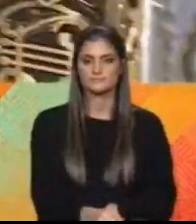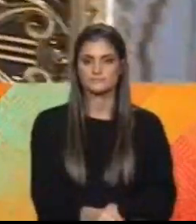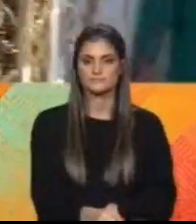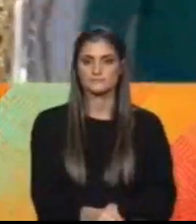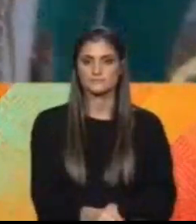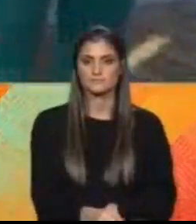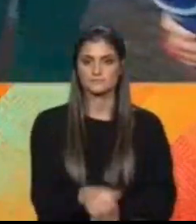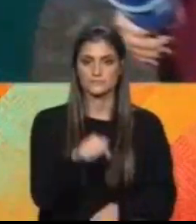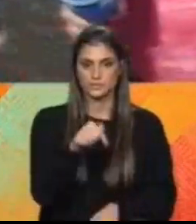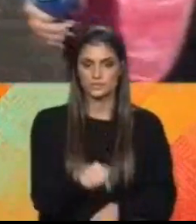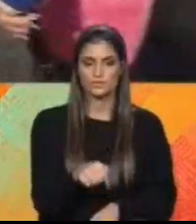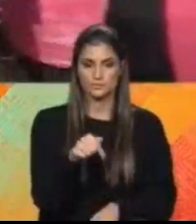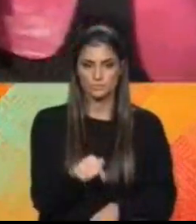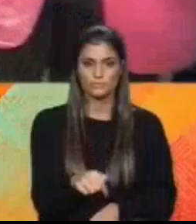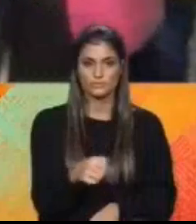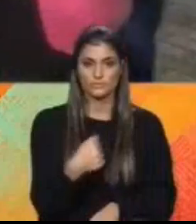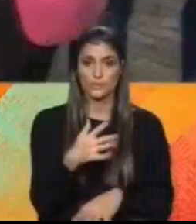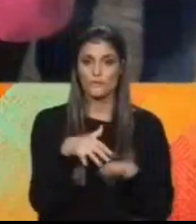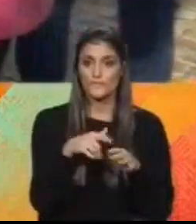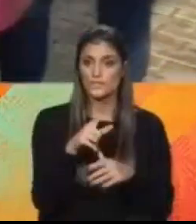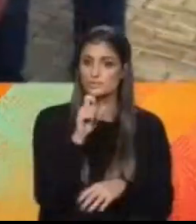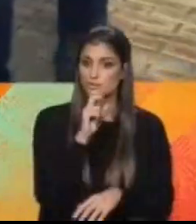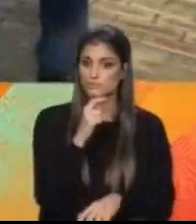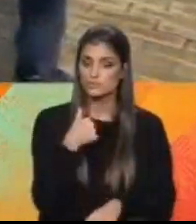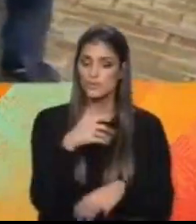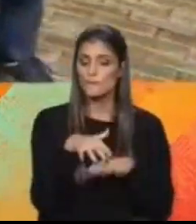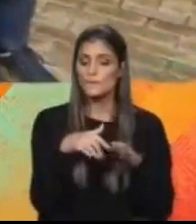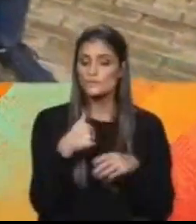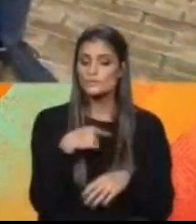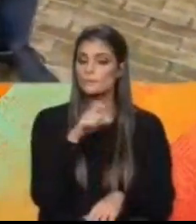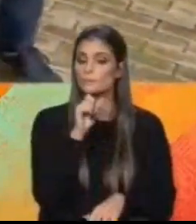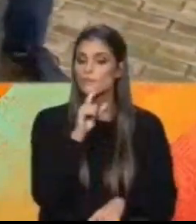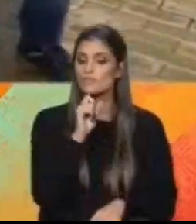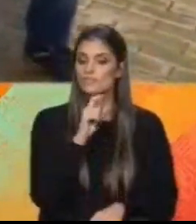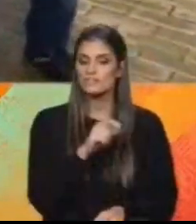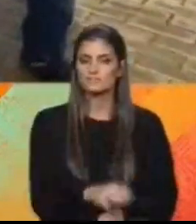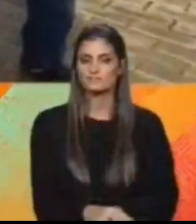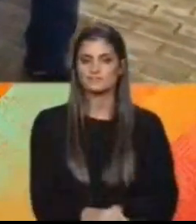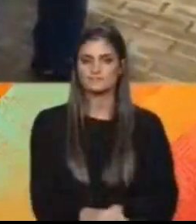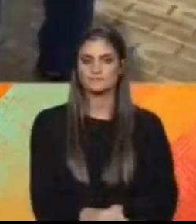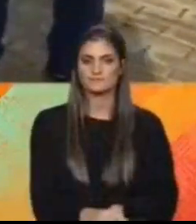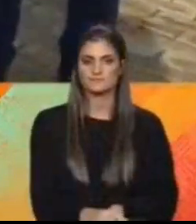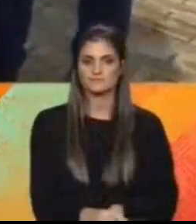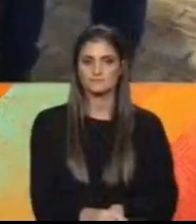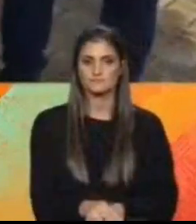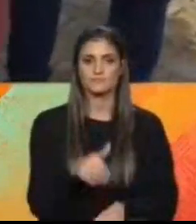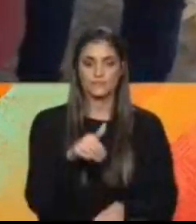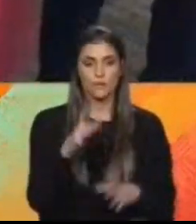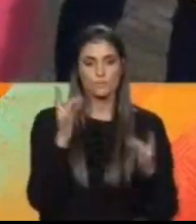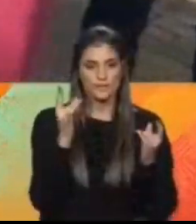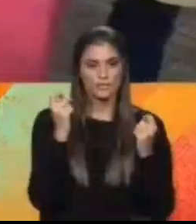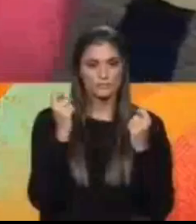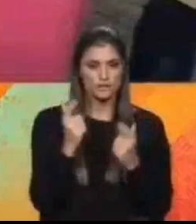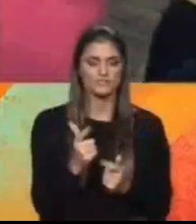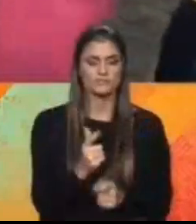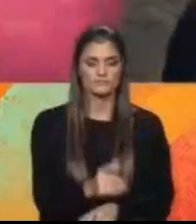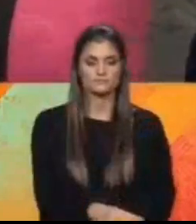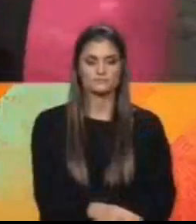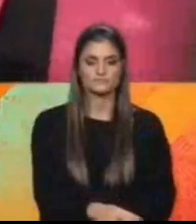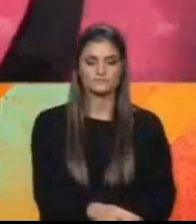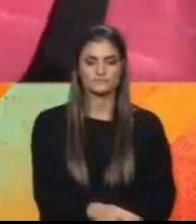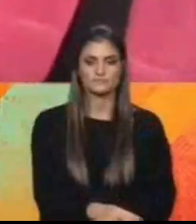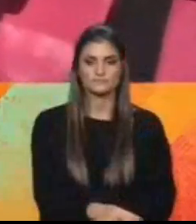Pois eu fiz aquilo que pude, pois eu fiz aquilo que pude. Mas vou brincar um bocado. Estava